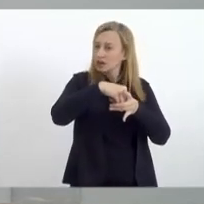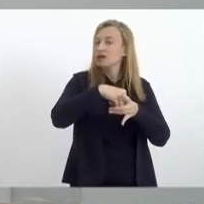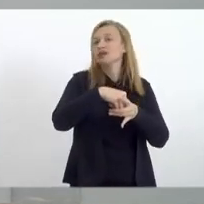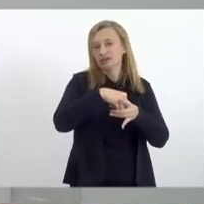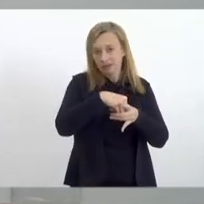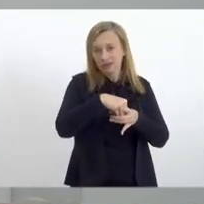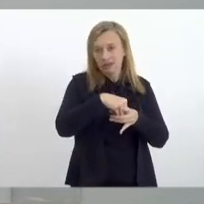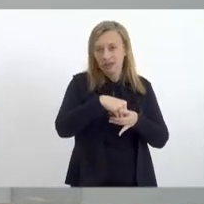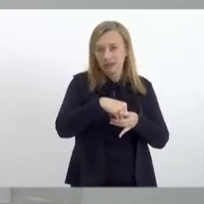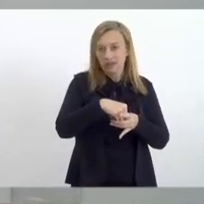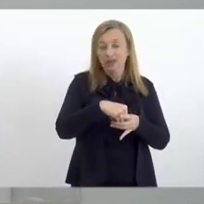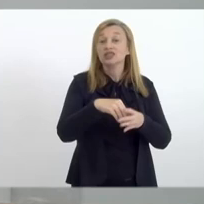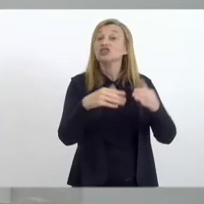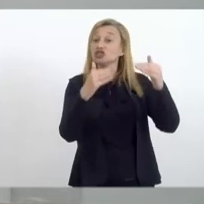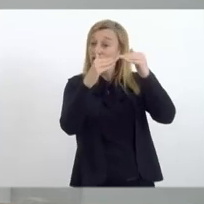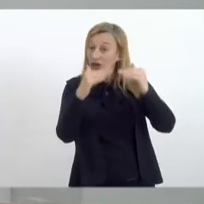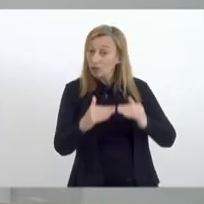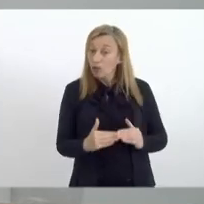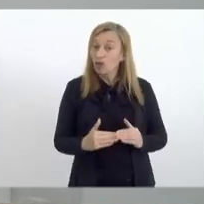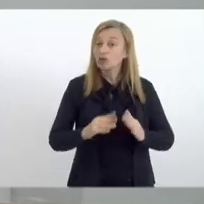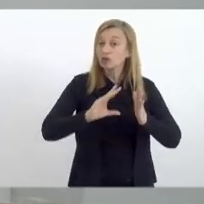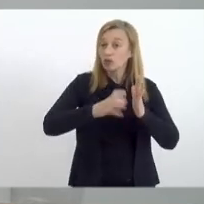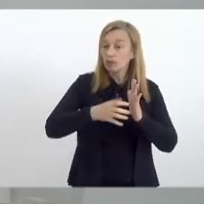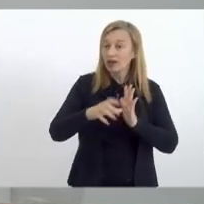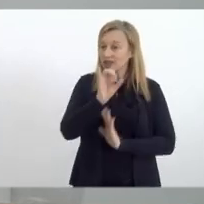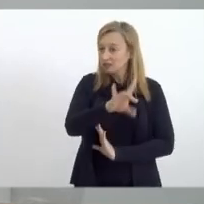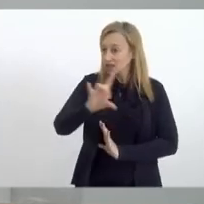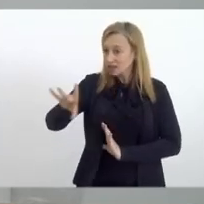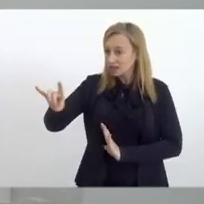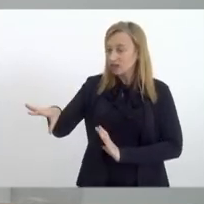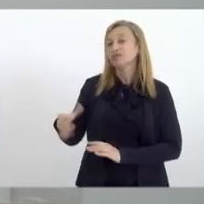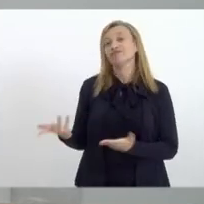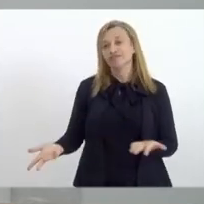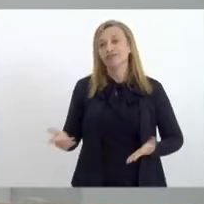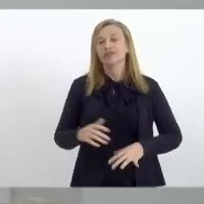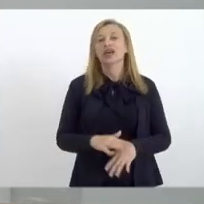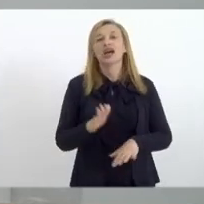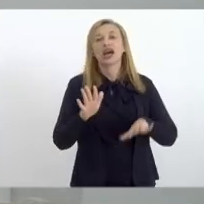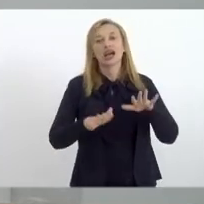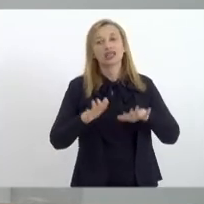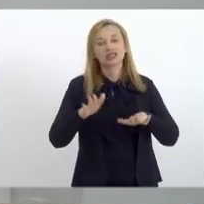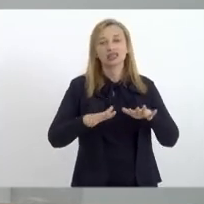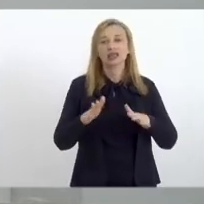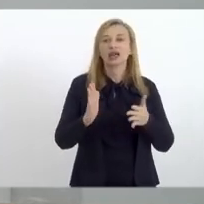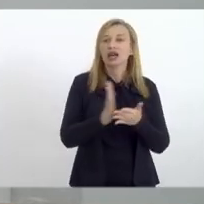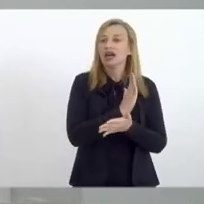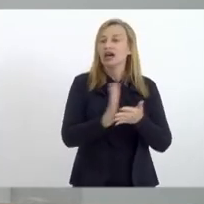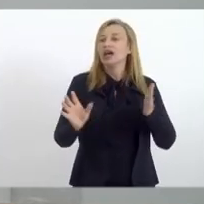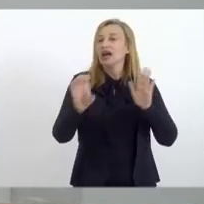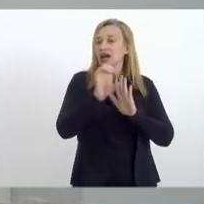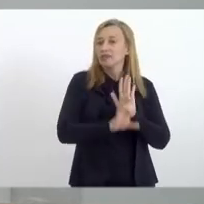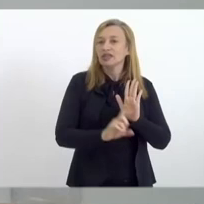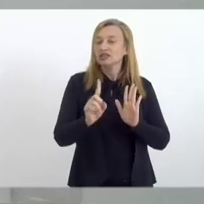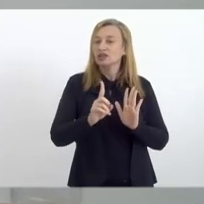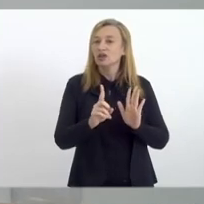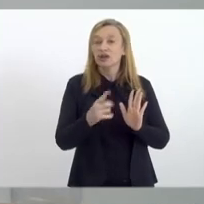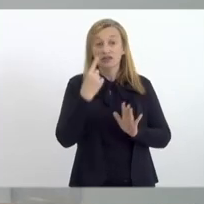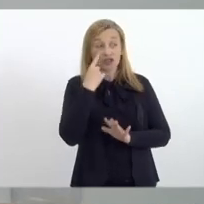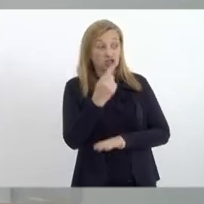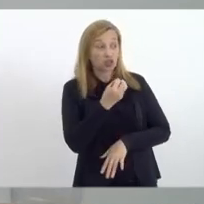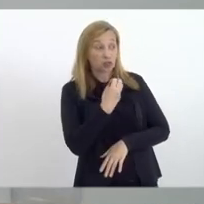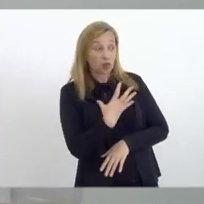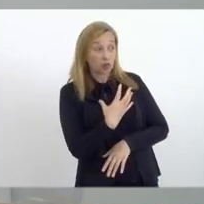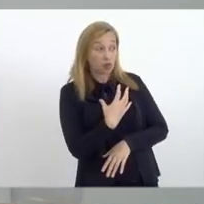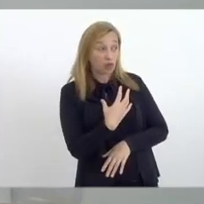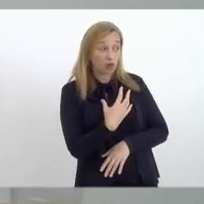receber, de acordo com as lideranças partidárias, os seus destaques. Então, muitas vezes, a emenda ela não é enfrentada positivamente, ela não